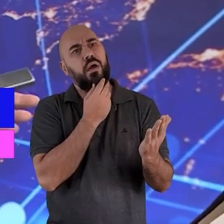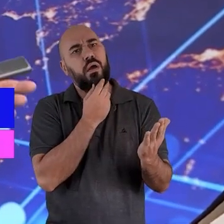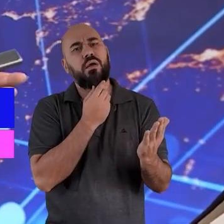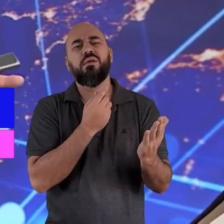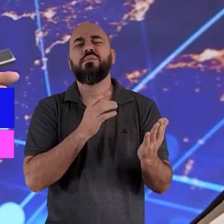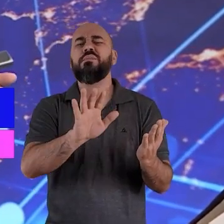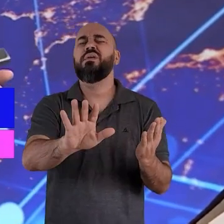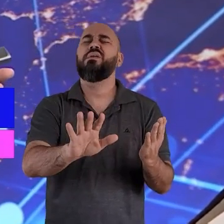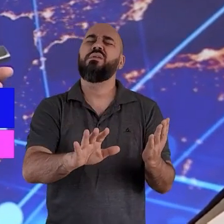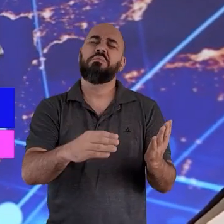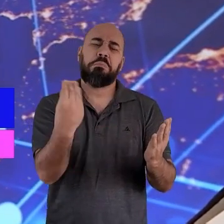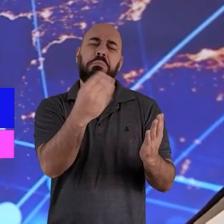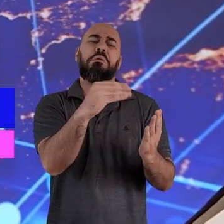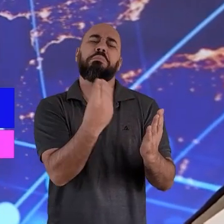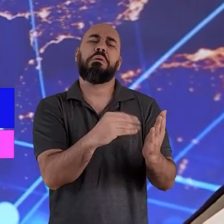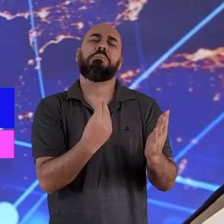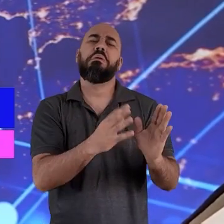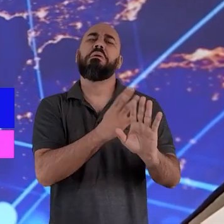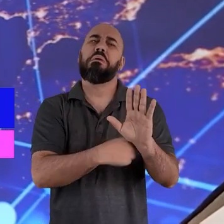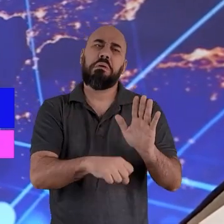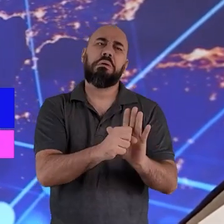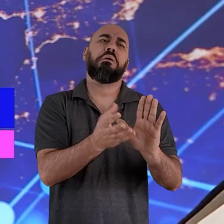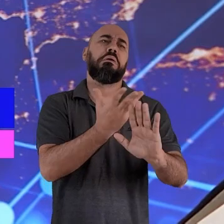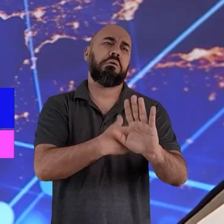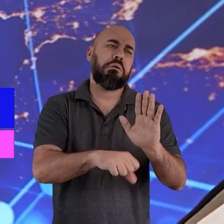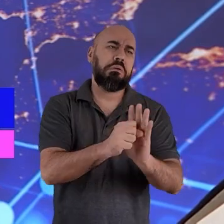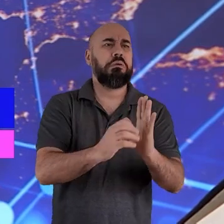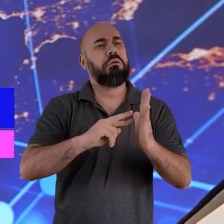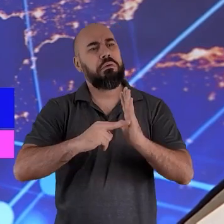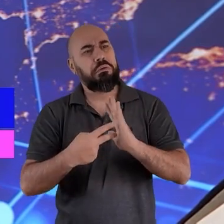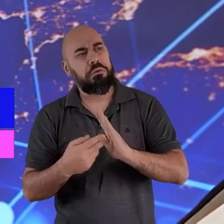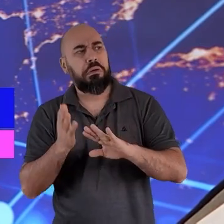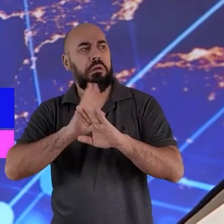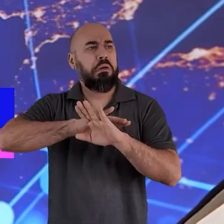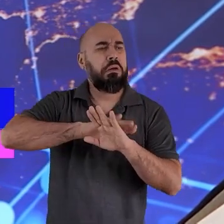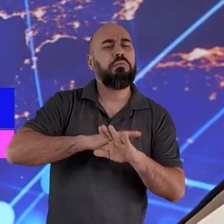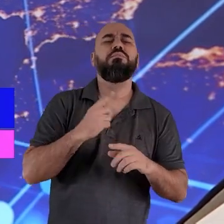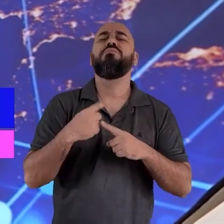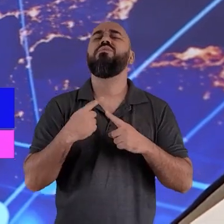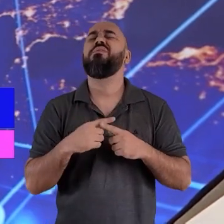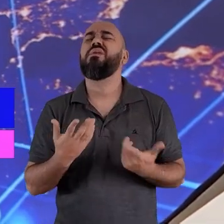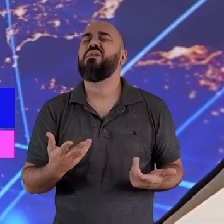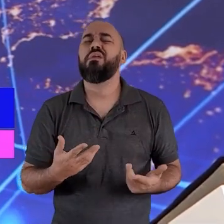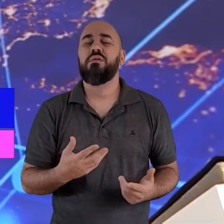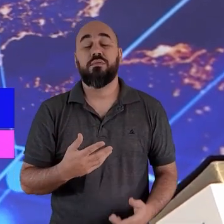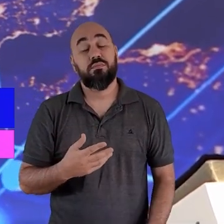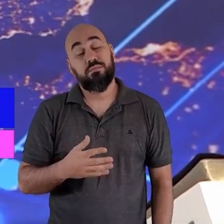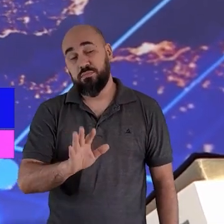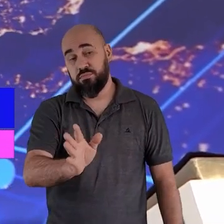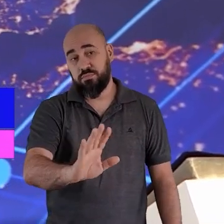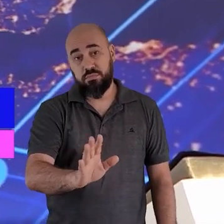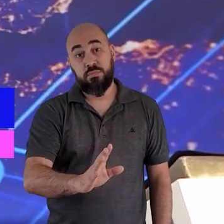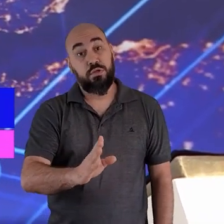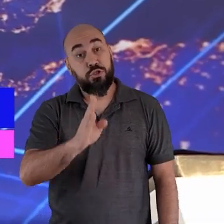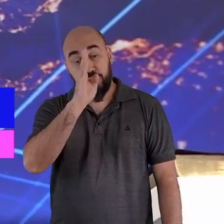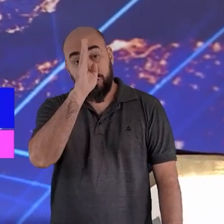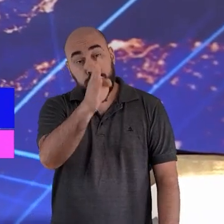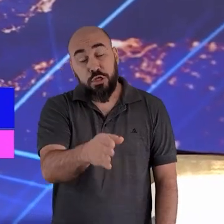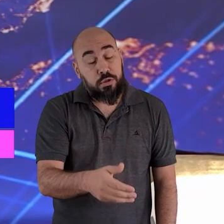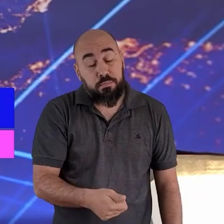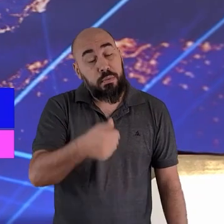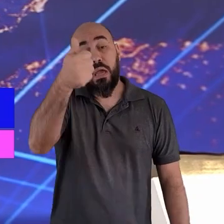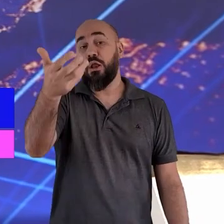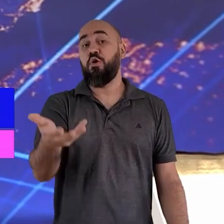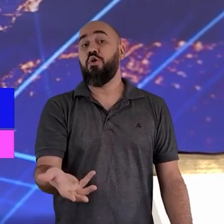tantos símbolos na Bíblia, pastor? Não seria mais fácil dizer diretamente? Por duas razões. Primeiro, Deus quer